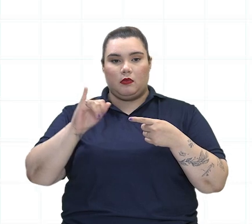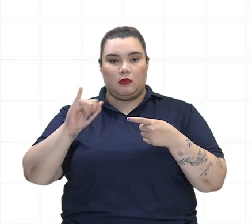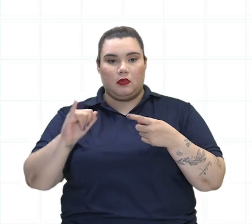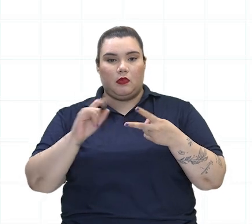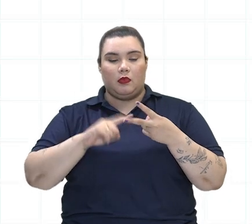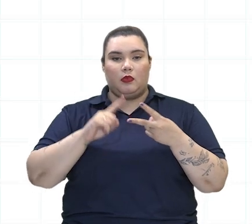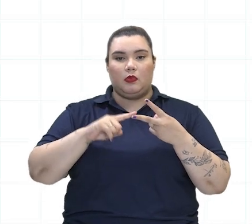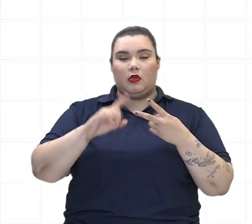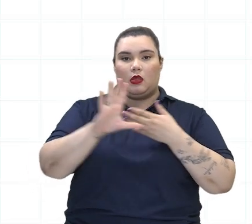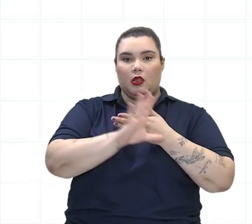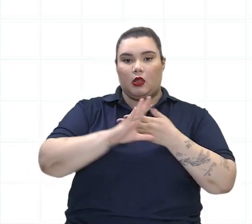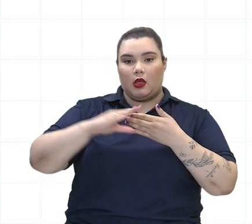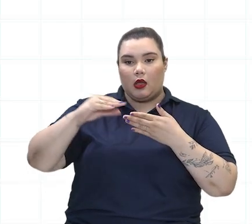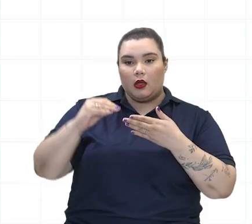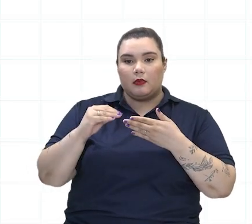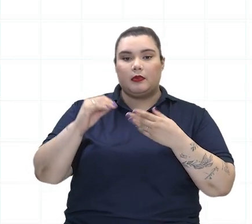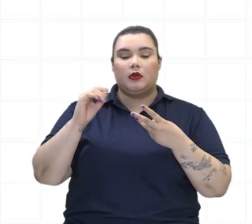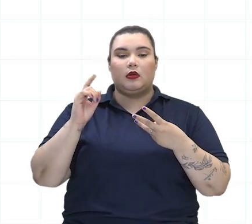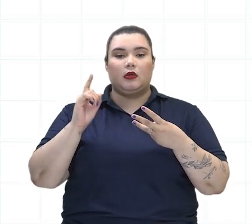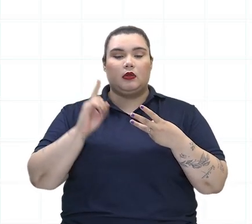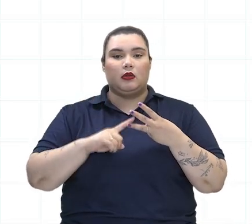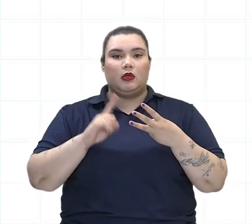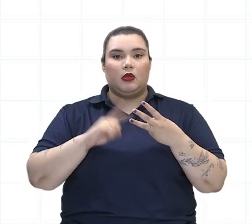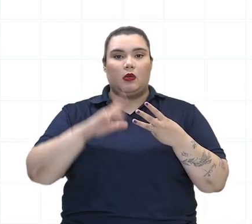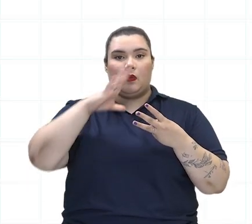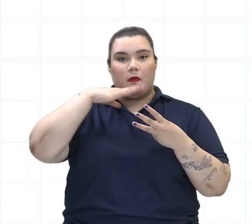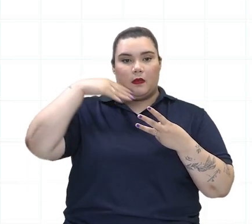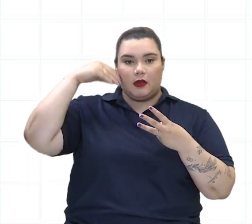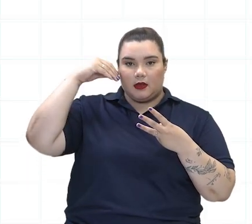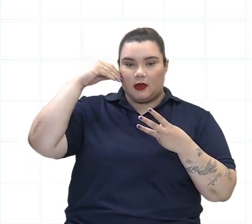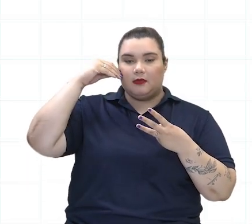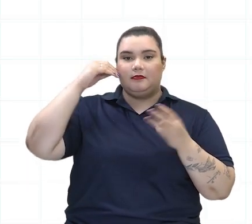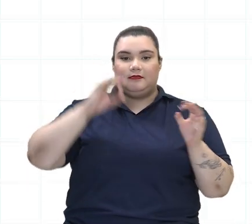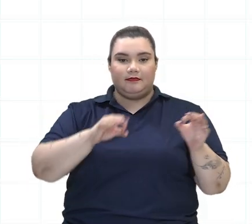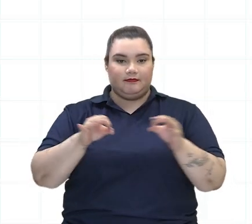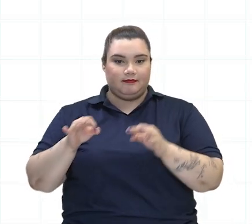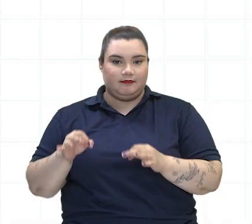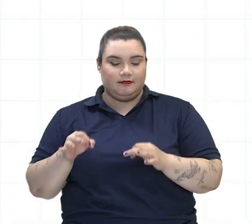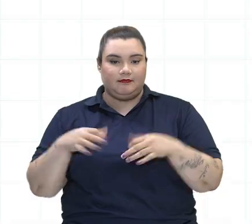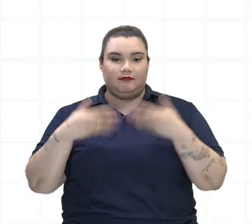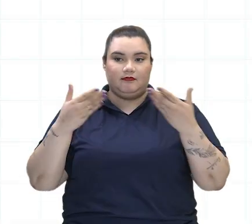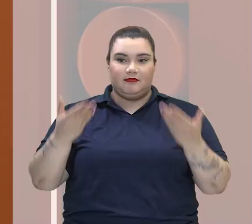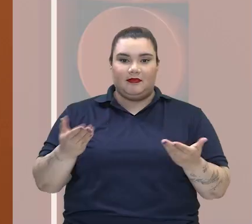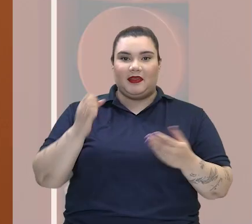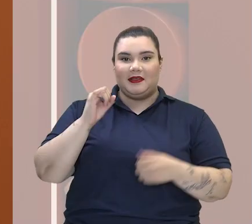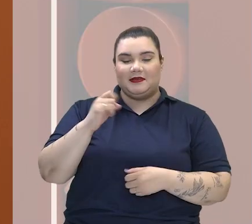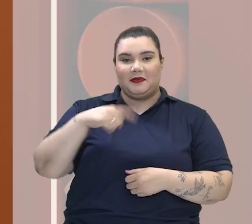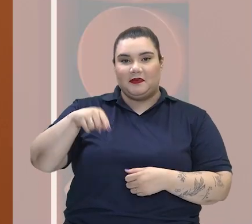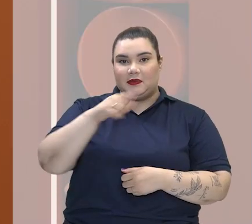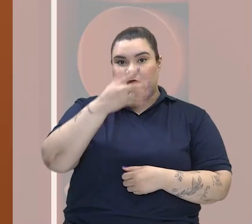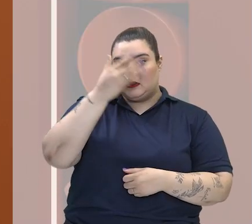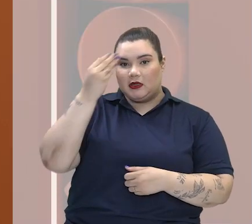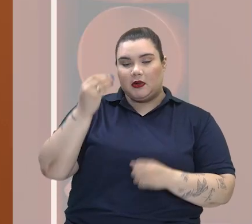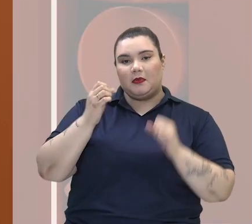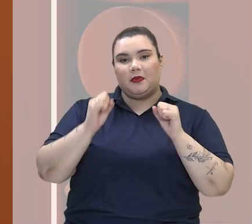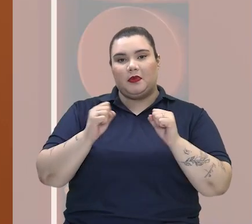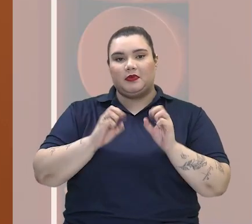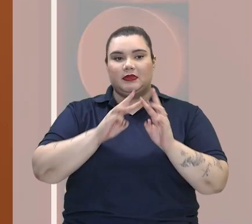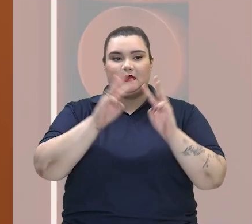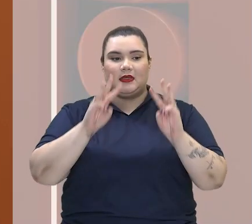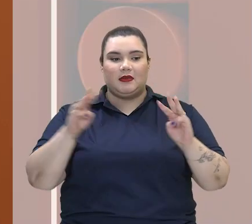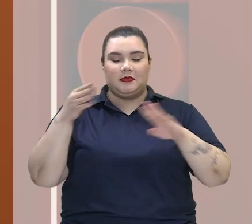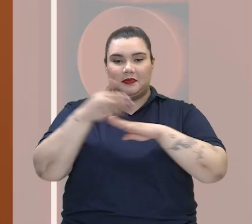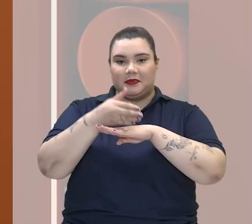também o município de Humaitá. Tá bom? Então, que caso vocês queiram, vocês podem estar colocando essas informações